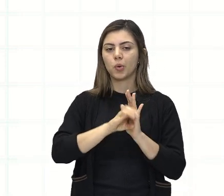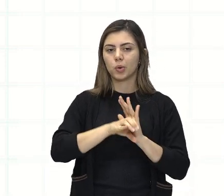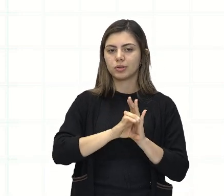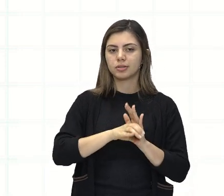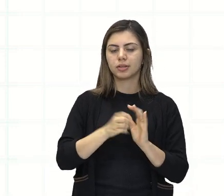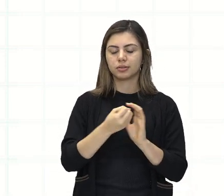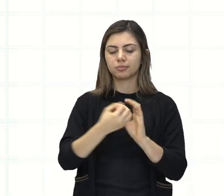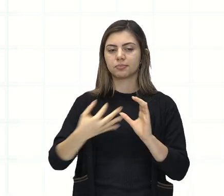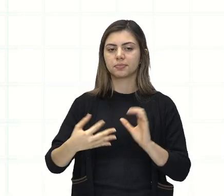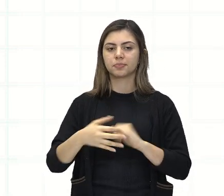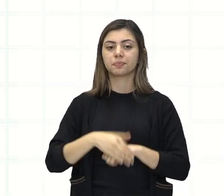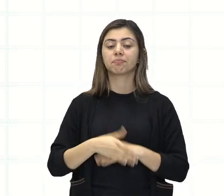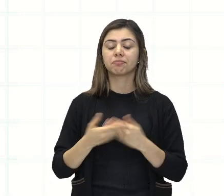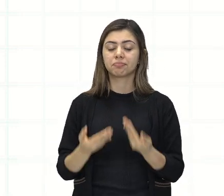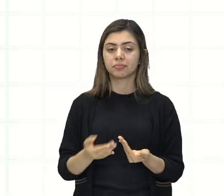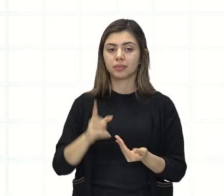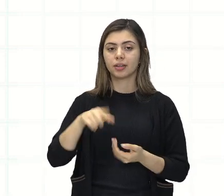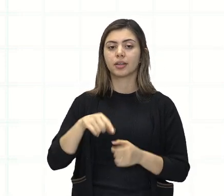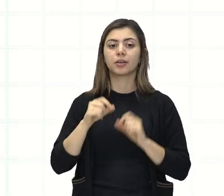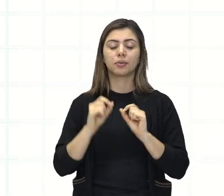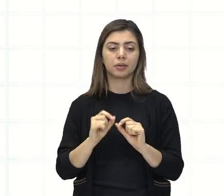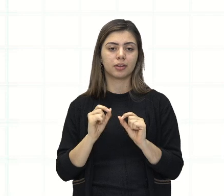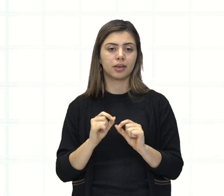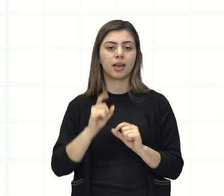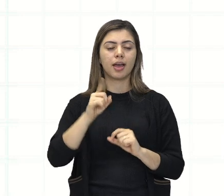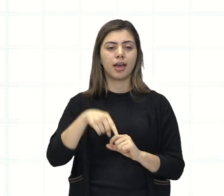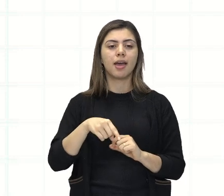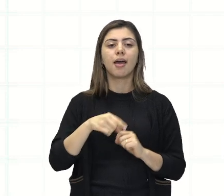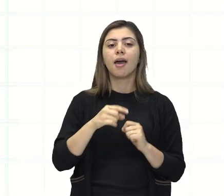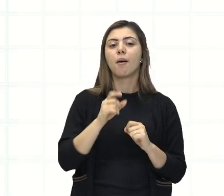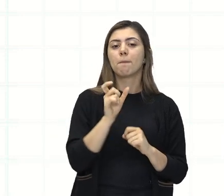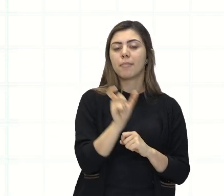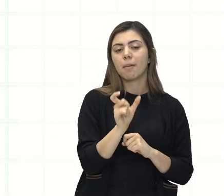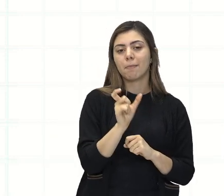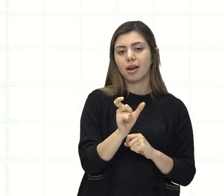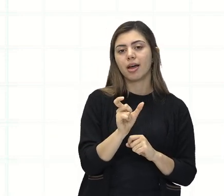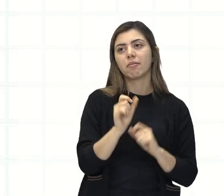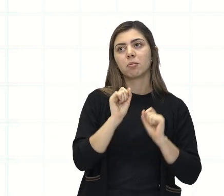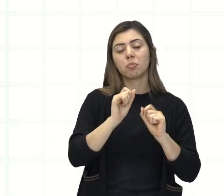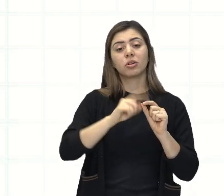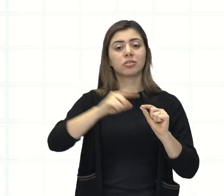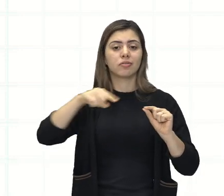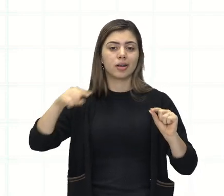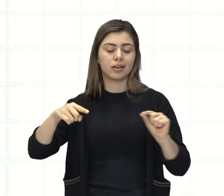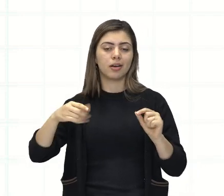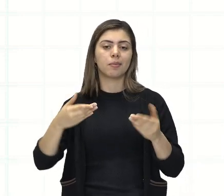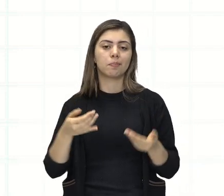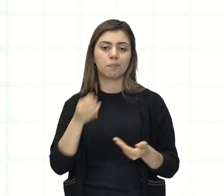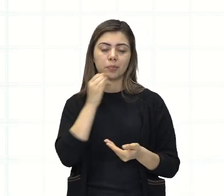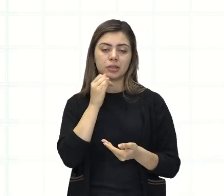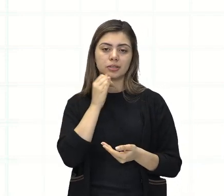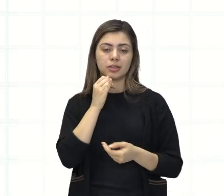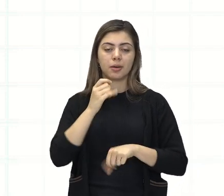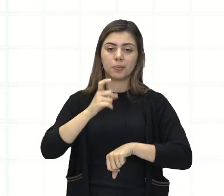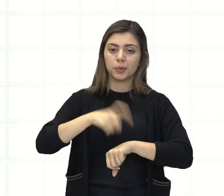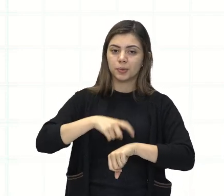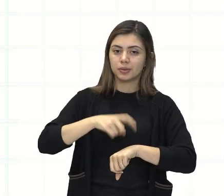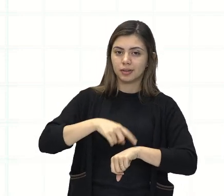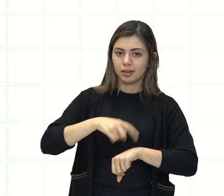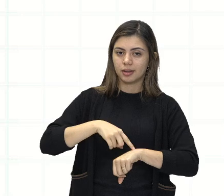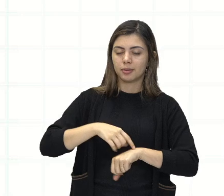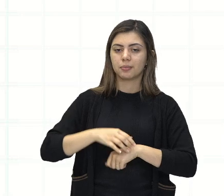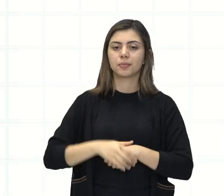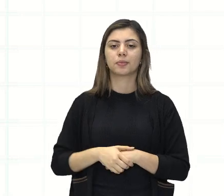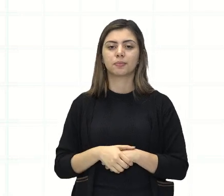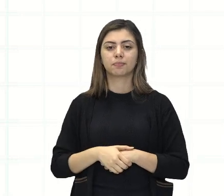Verbo é a palavra variável em tempo. Bora lá revisar de novo isso